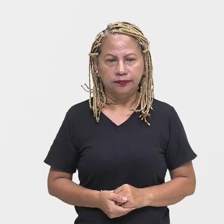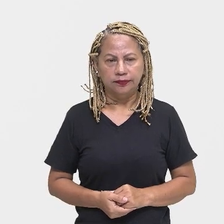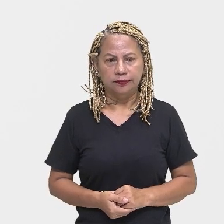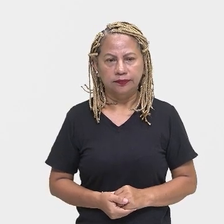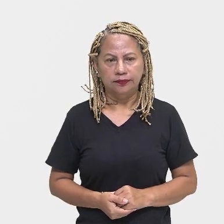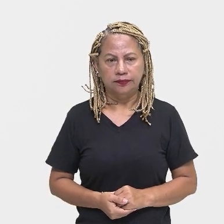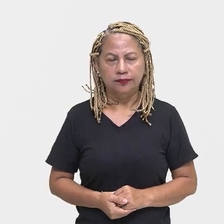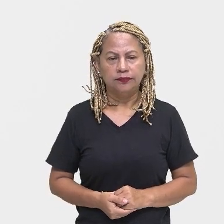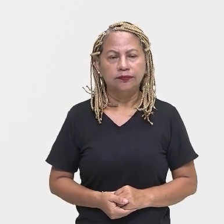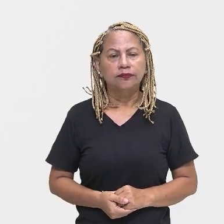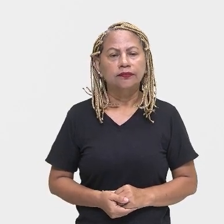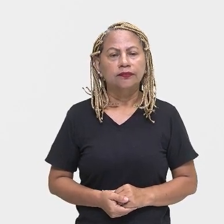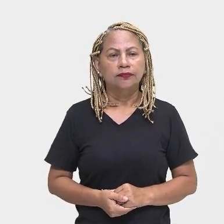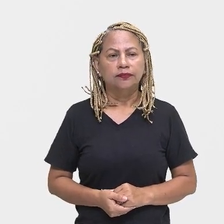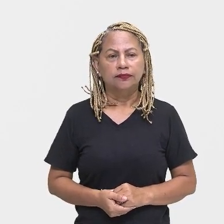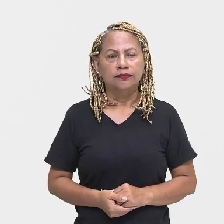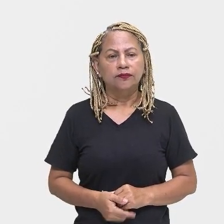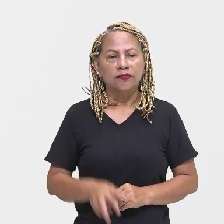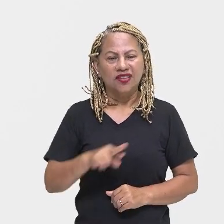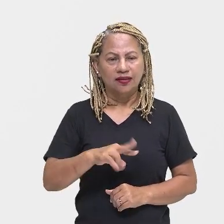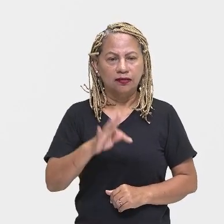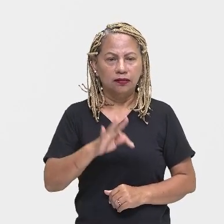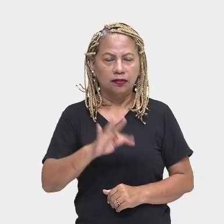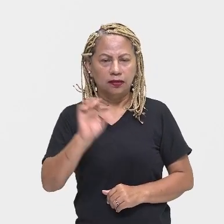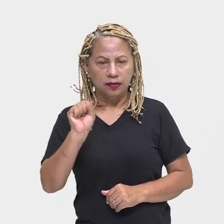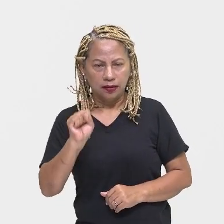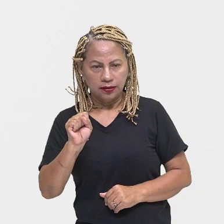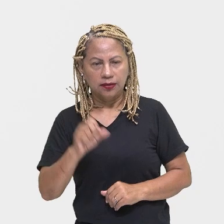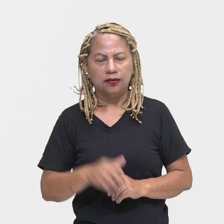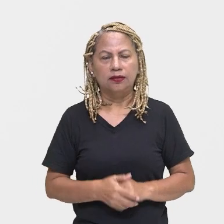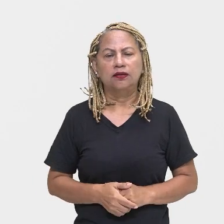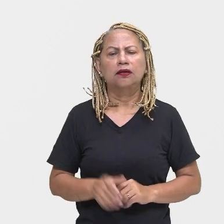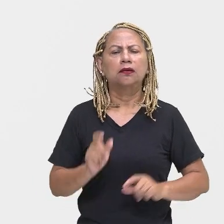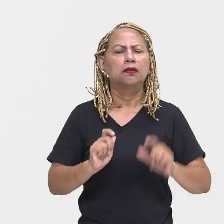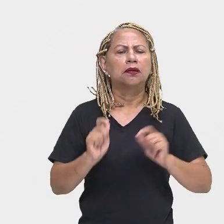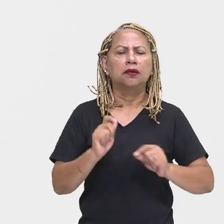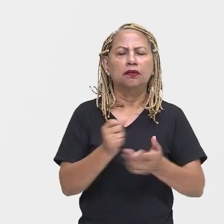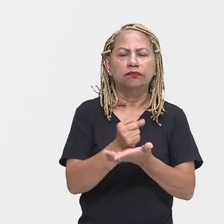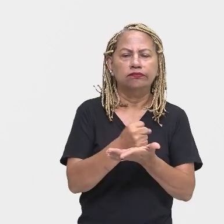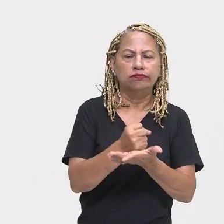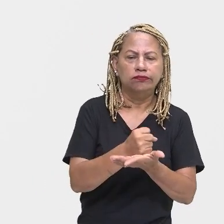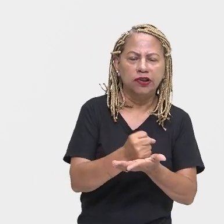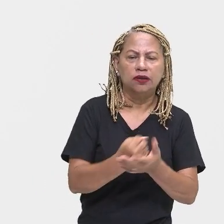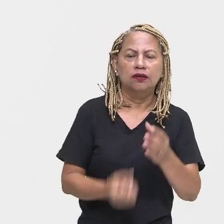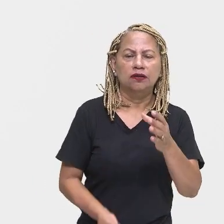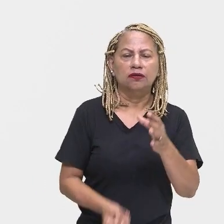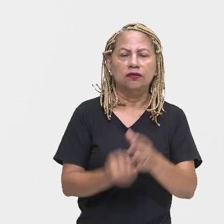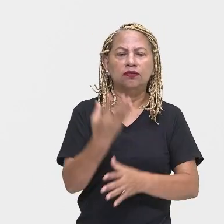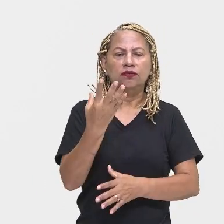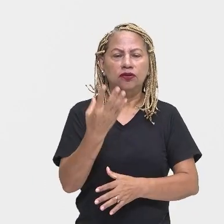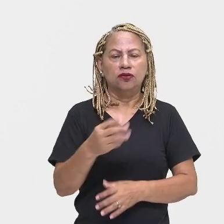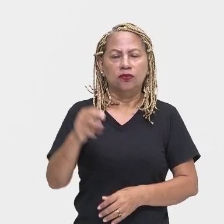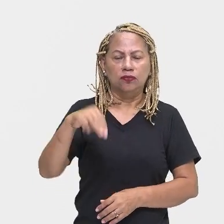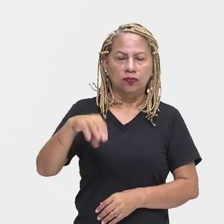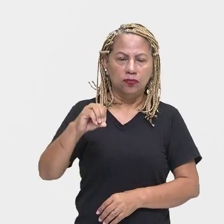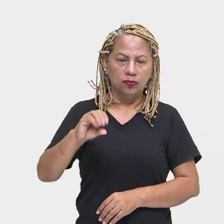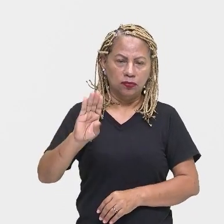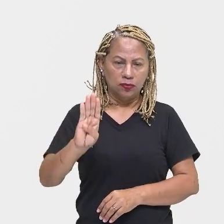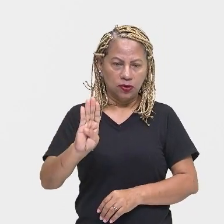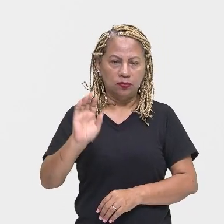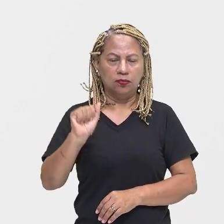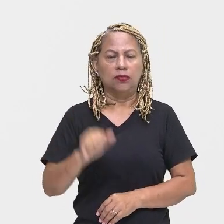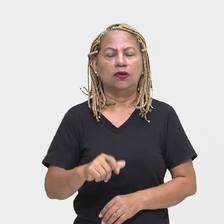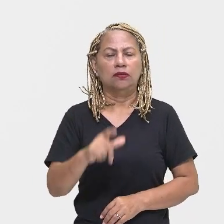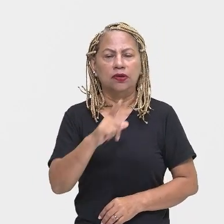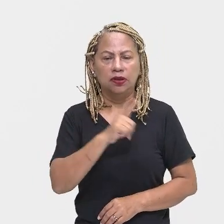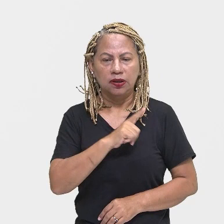Strategy. O RTS, o game RTS, deu origem ao gênero MOBA, que nós vimos agora há pouco, e